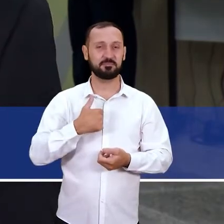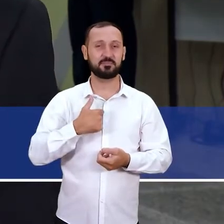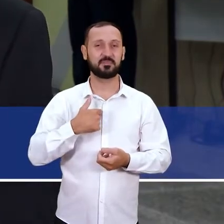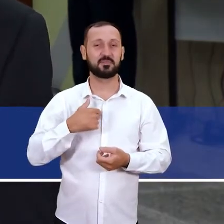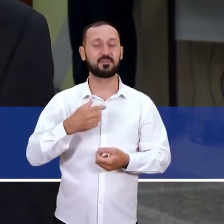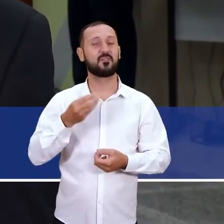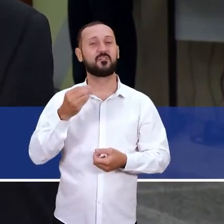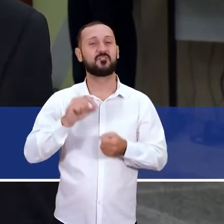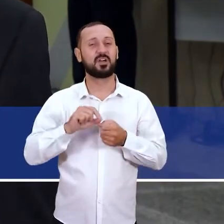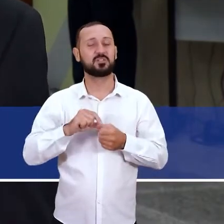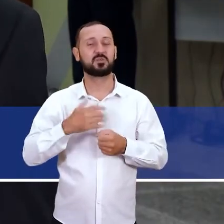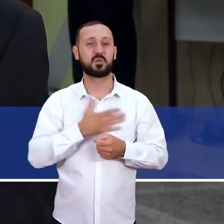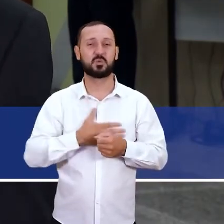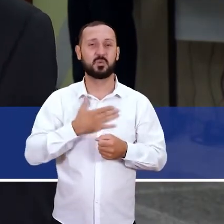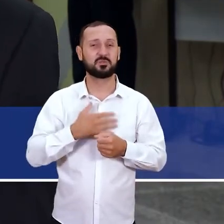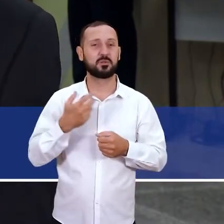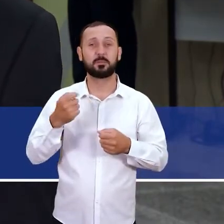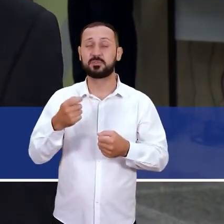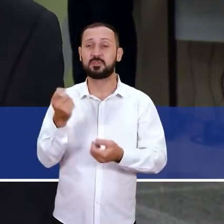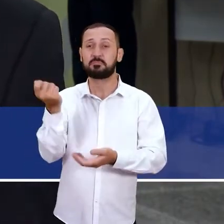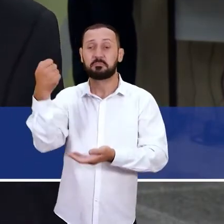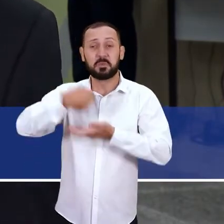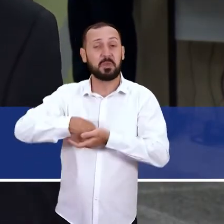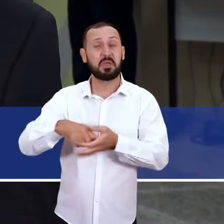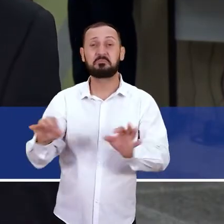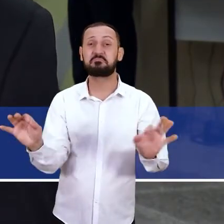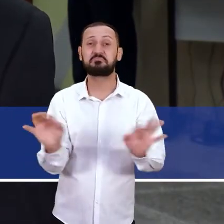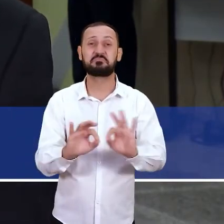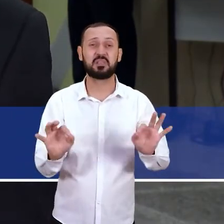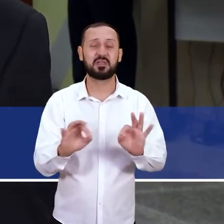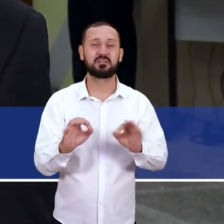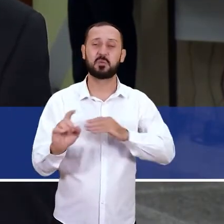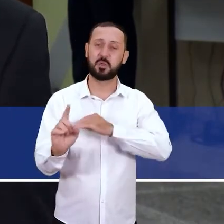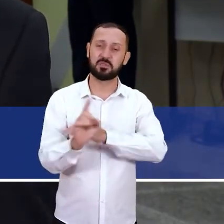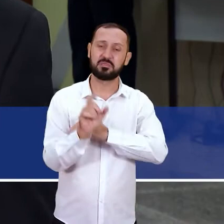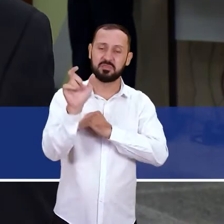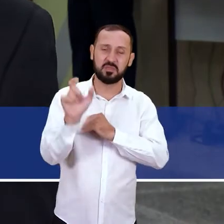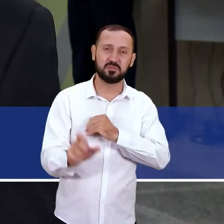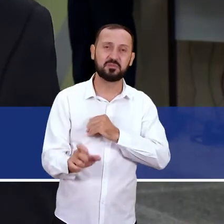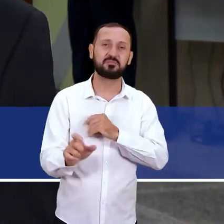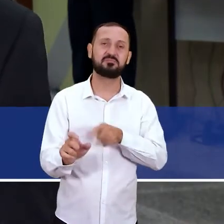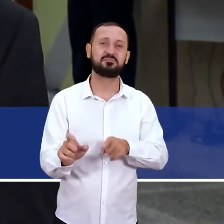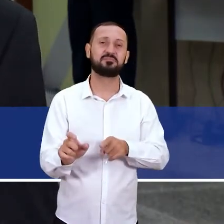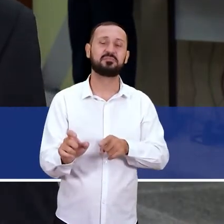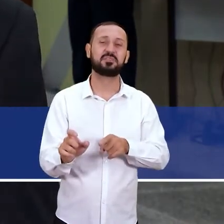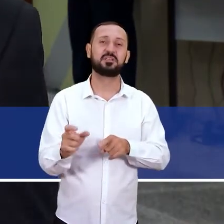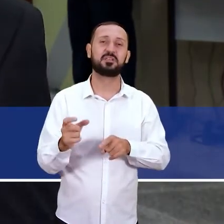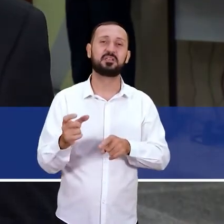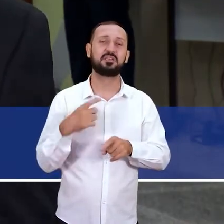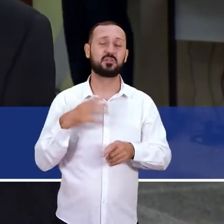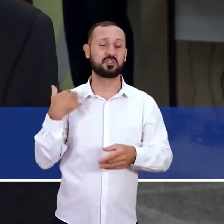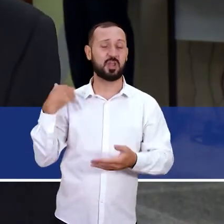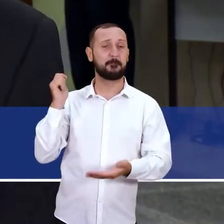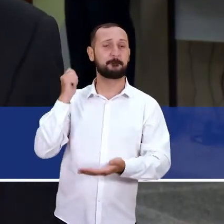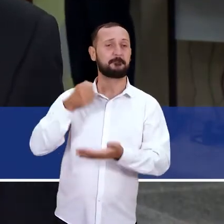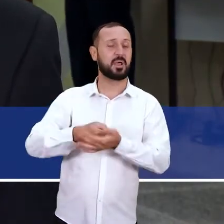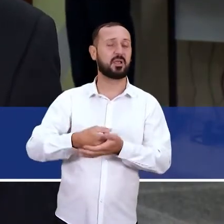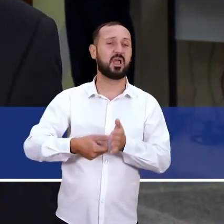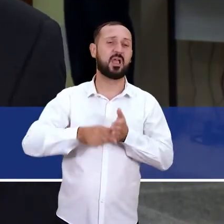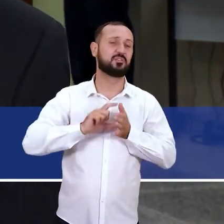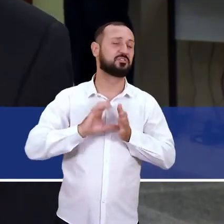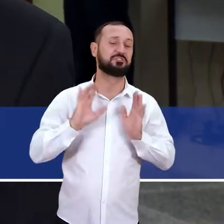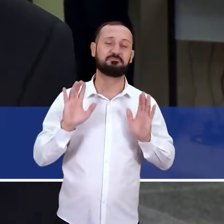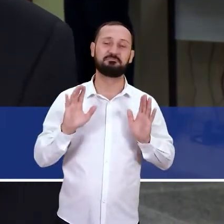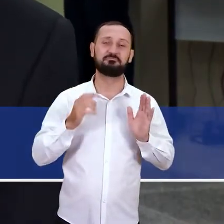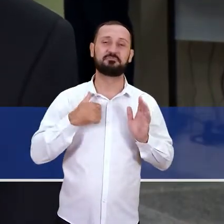mim é que eu posso fazer o que eu gosto sem ter que cobrar nada por isso. Eu atendo a pessoa e já sou remunerado por isso e